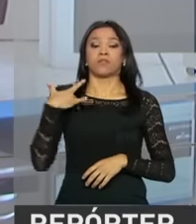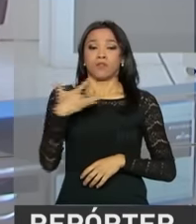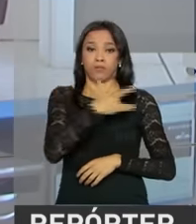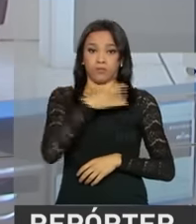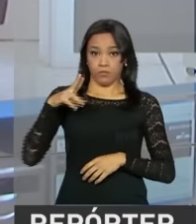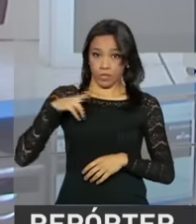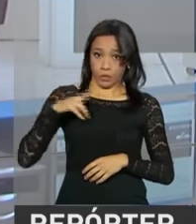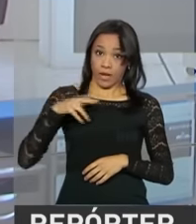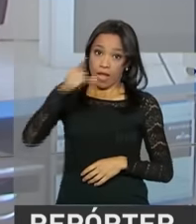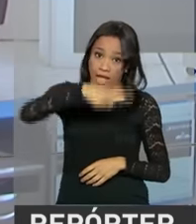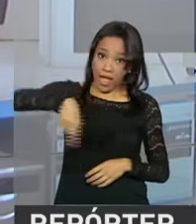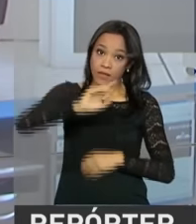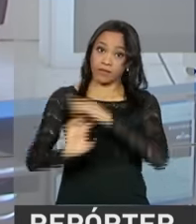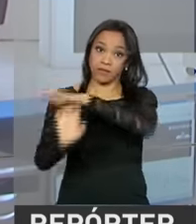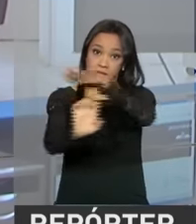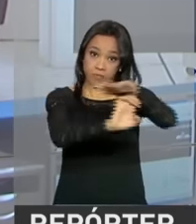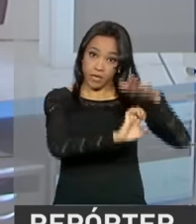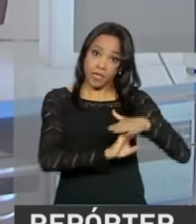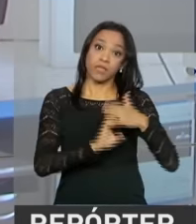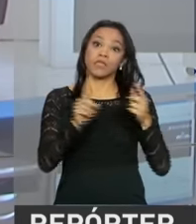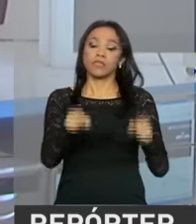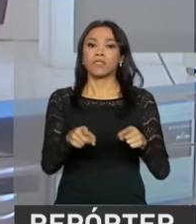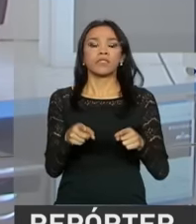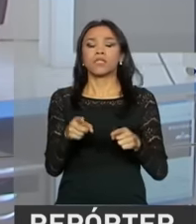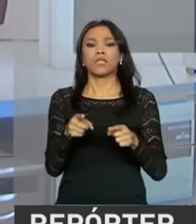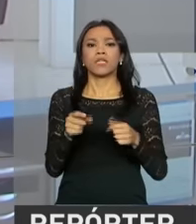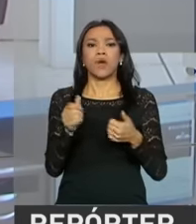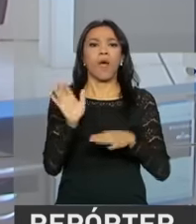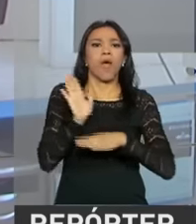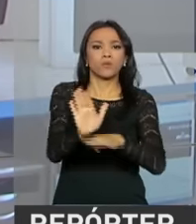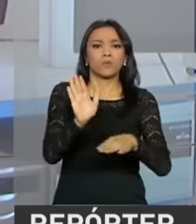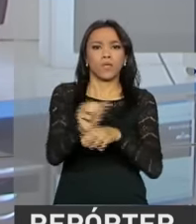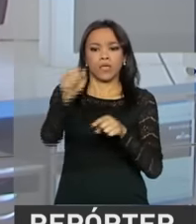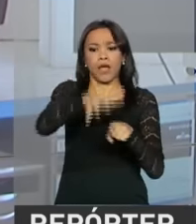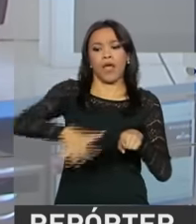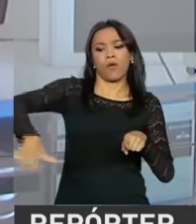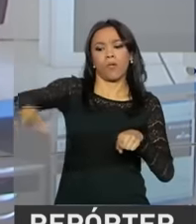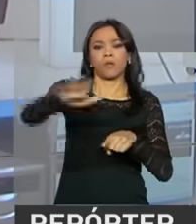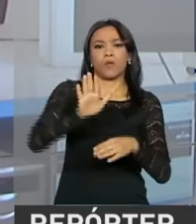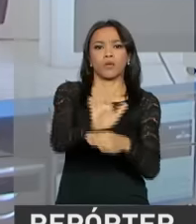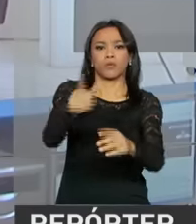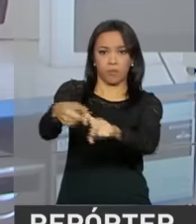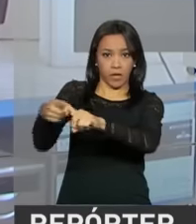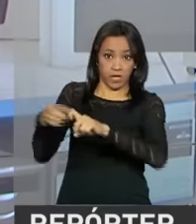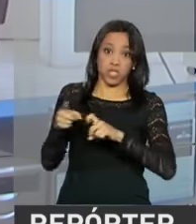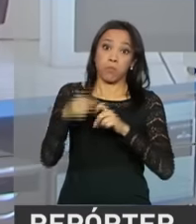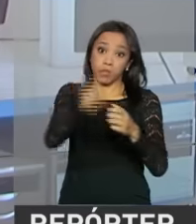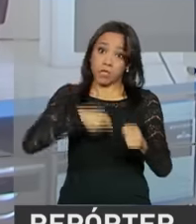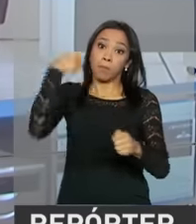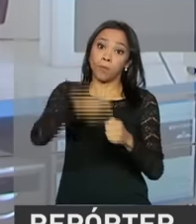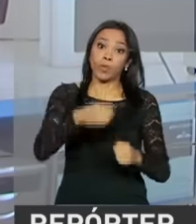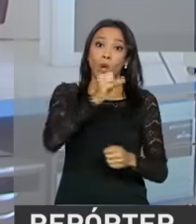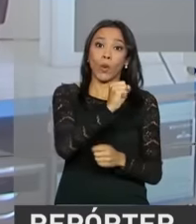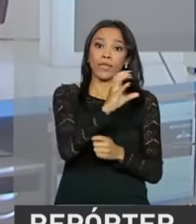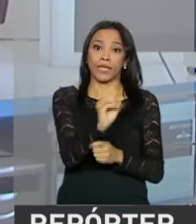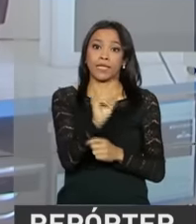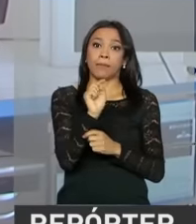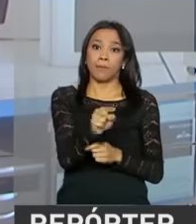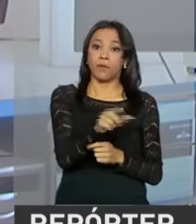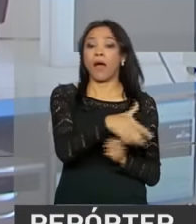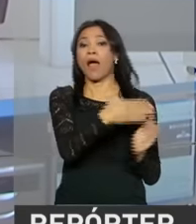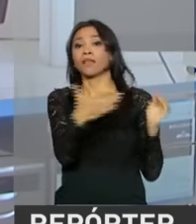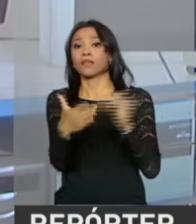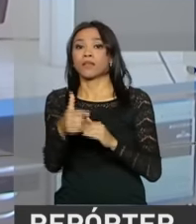as operadoras que negaram indevidamente cobertura podem receber multa que varia de R$ 80 mil a R$ 250